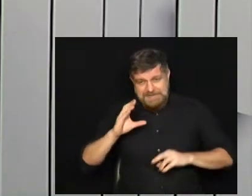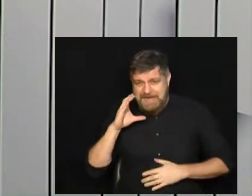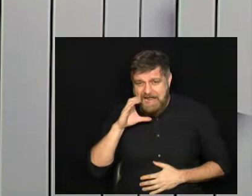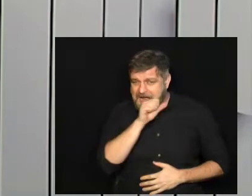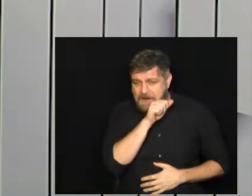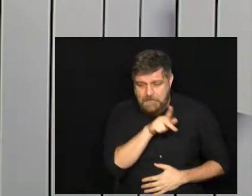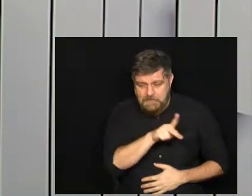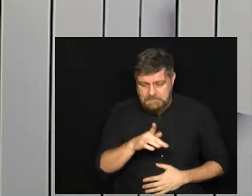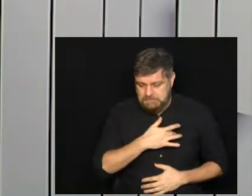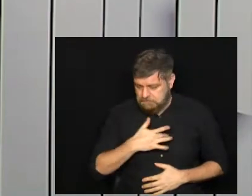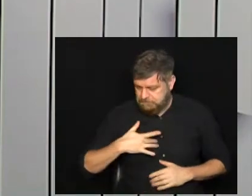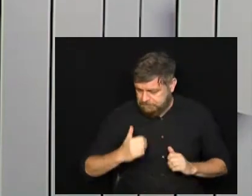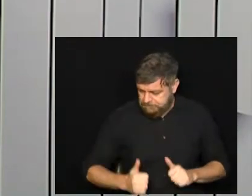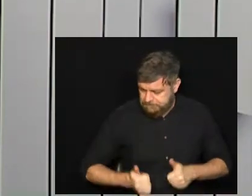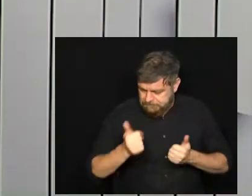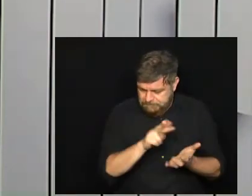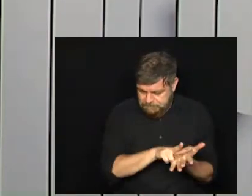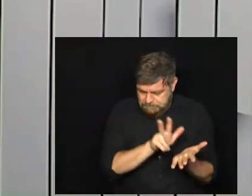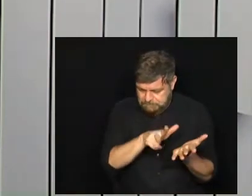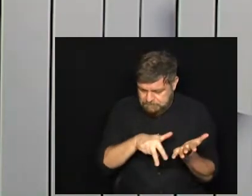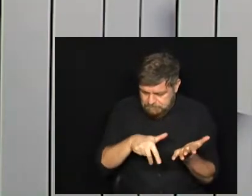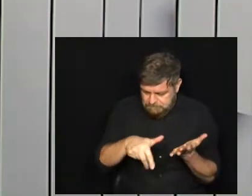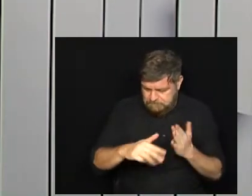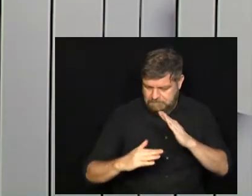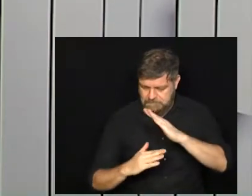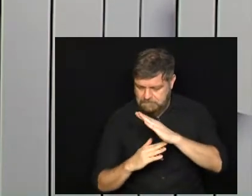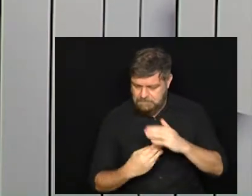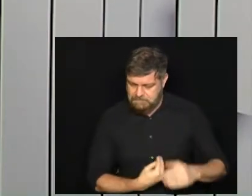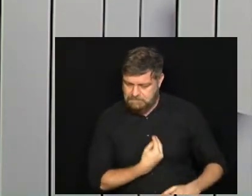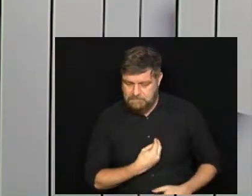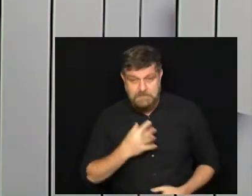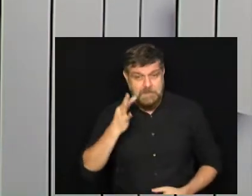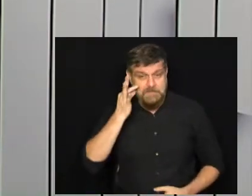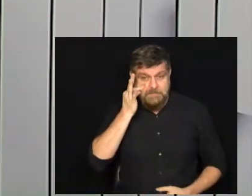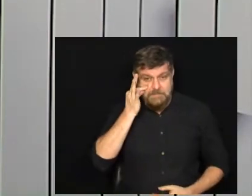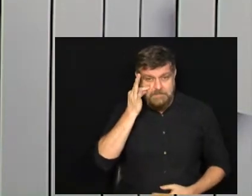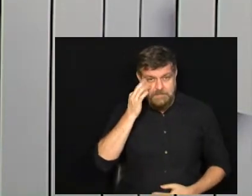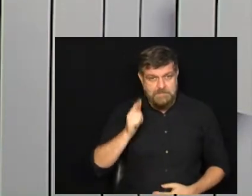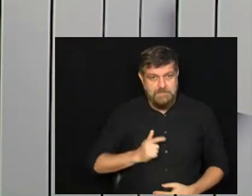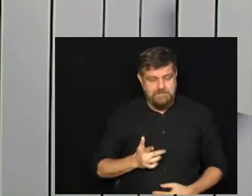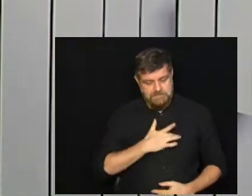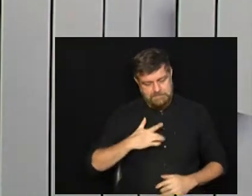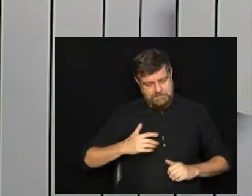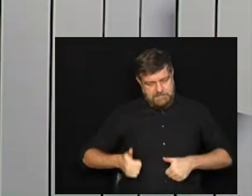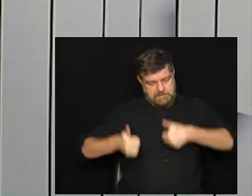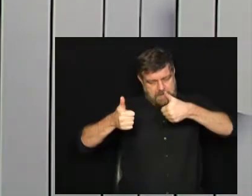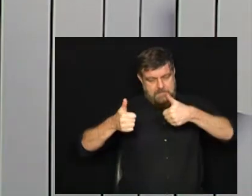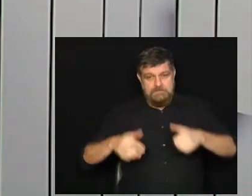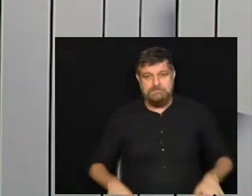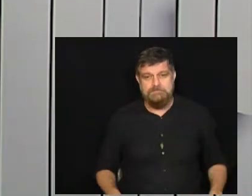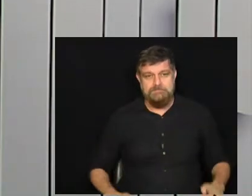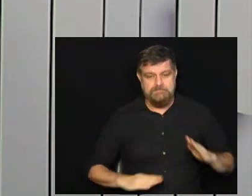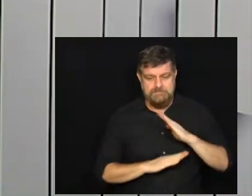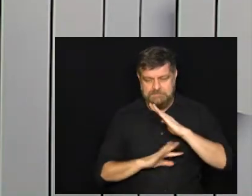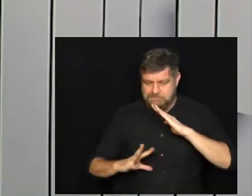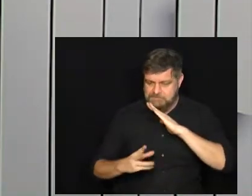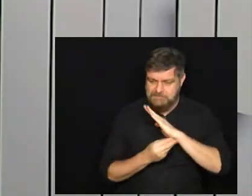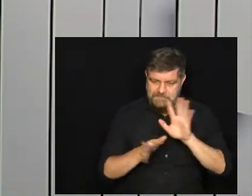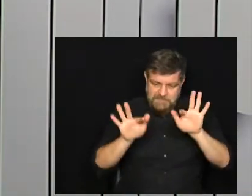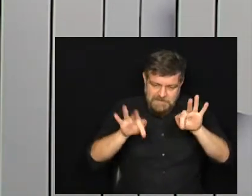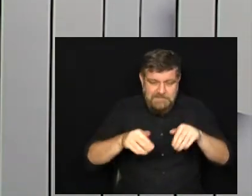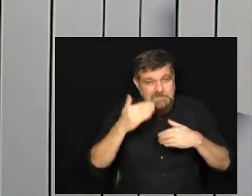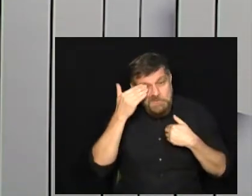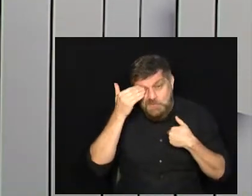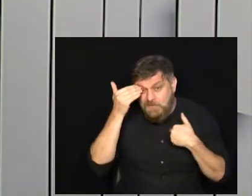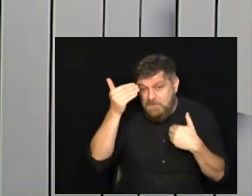o professor Alberto retorne aqui à Câmara de Campinas e saia dessa. Câmara Total fica por aqui.